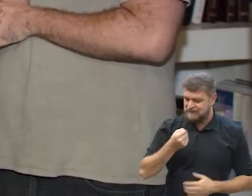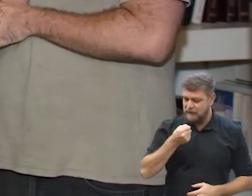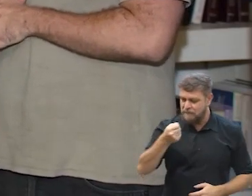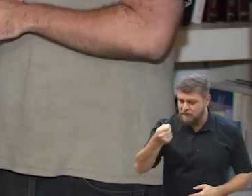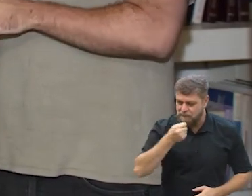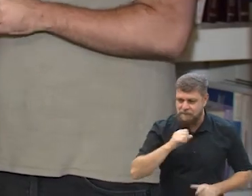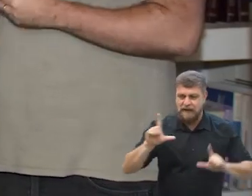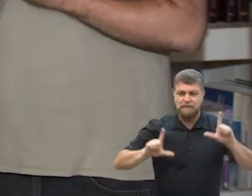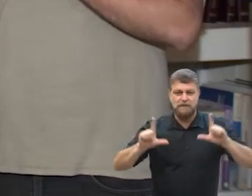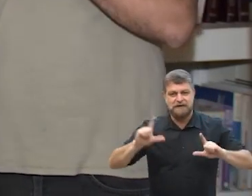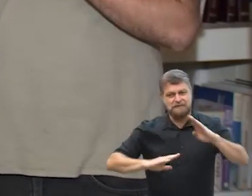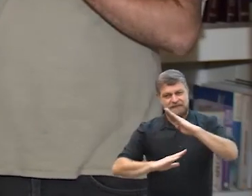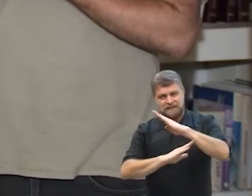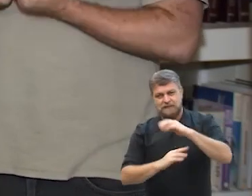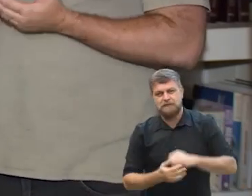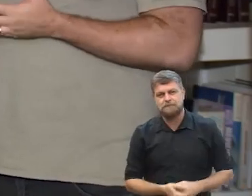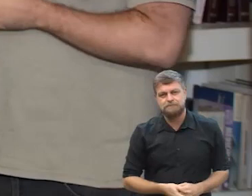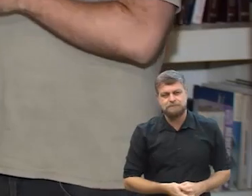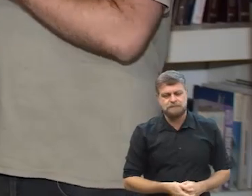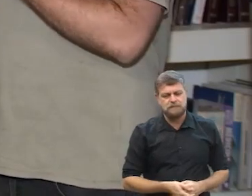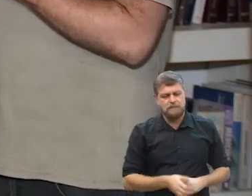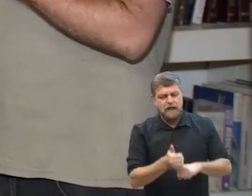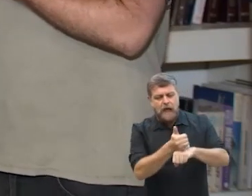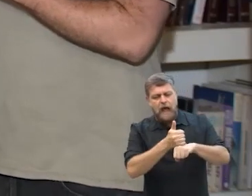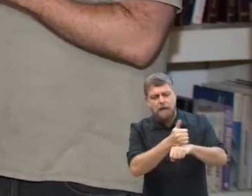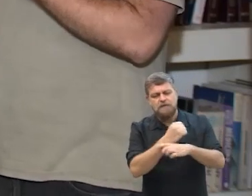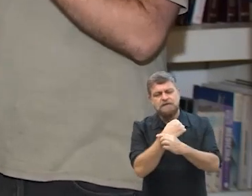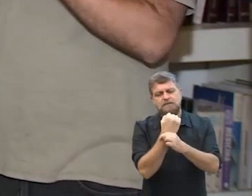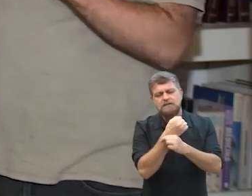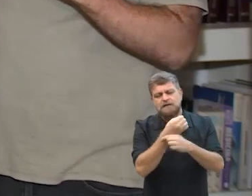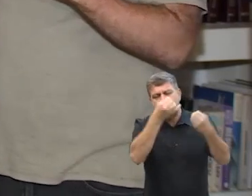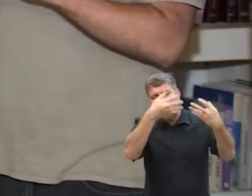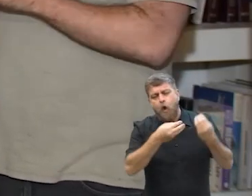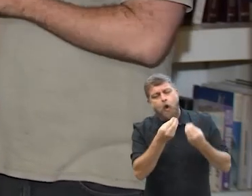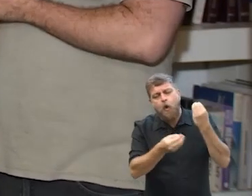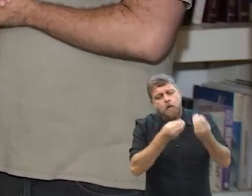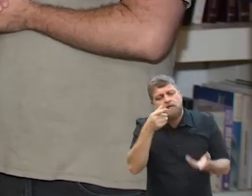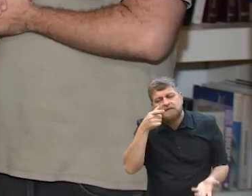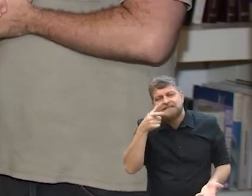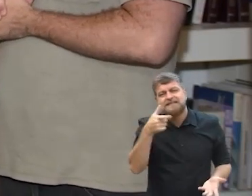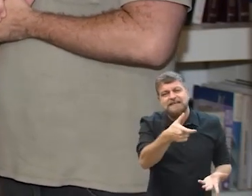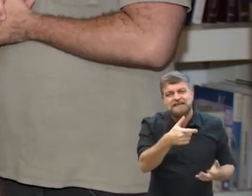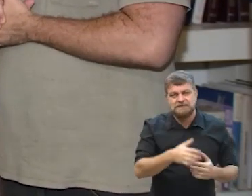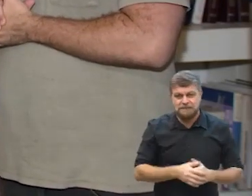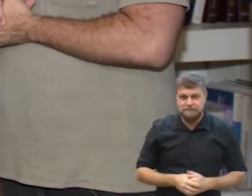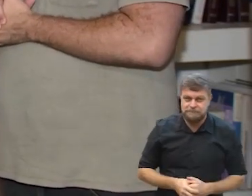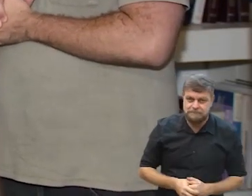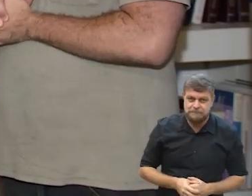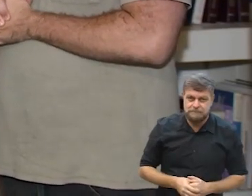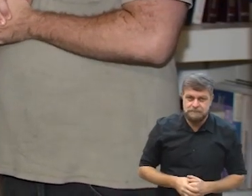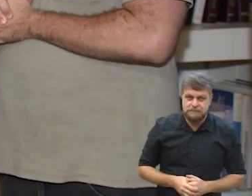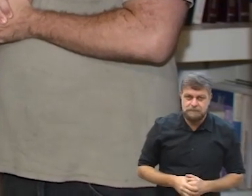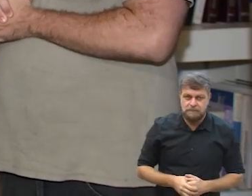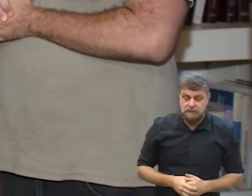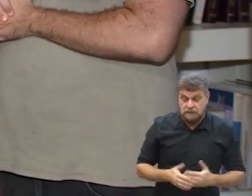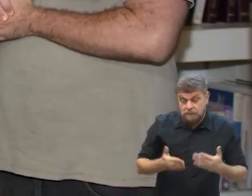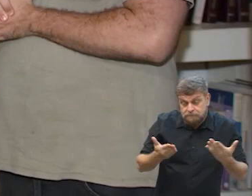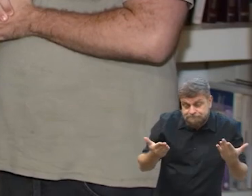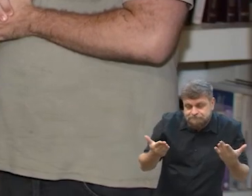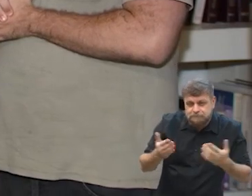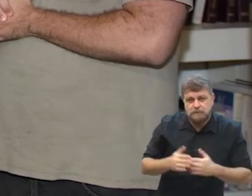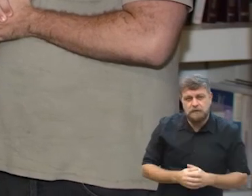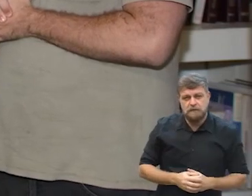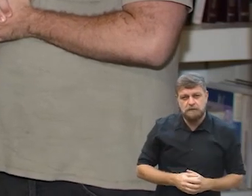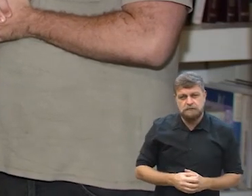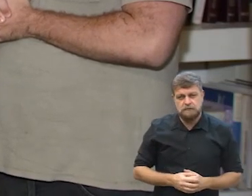da Câmara. Bom, o que o senhor pode falar sobre essa profissão? Como se interessou pela fisioterapia? Olha,